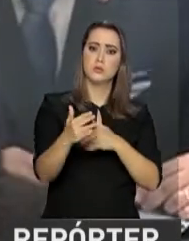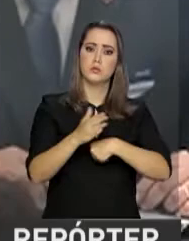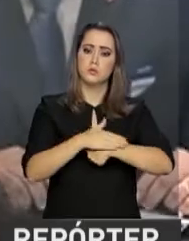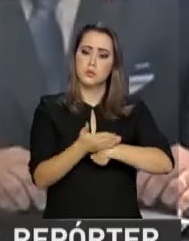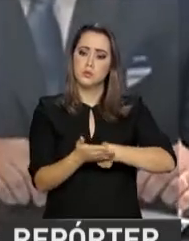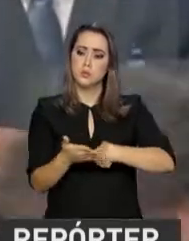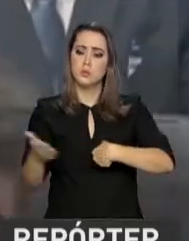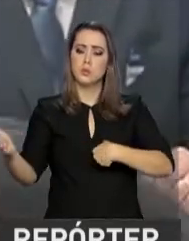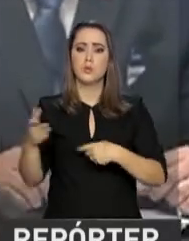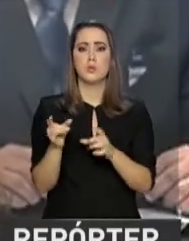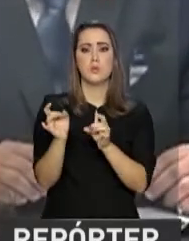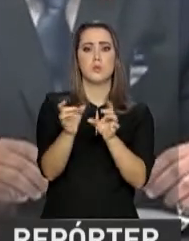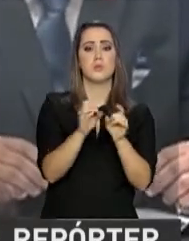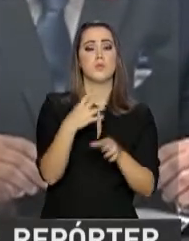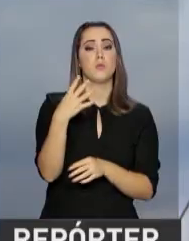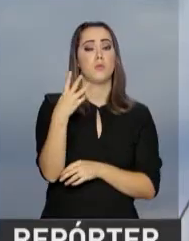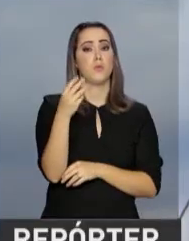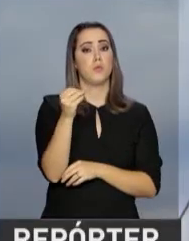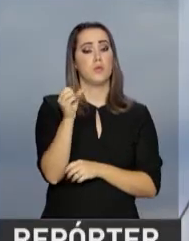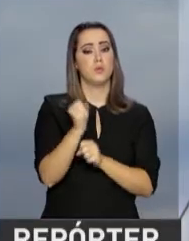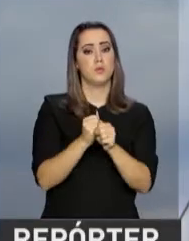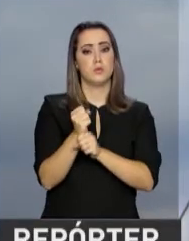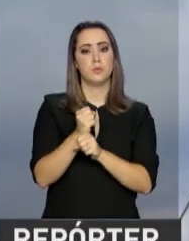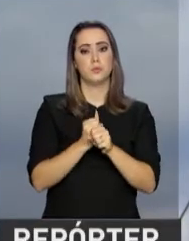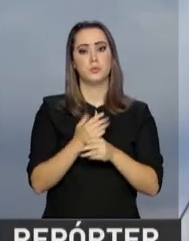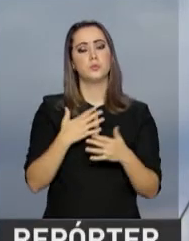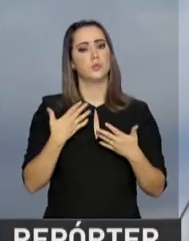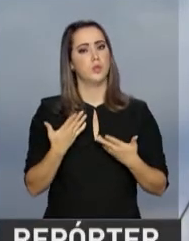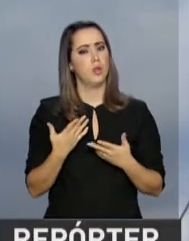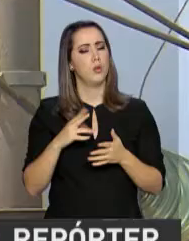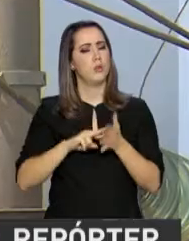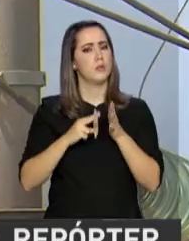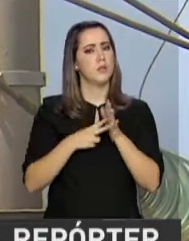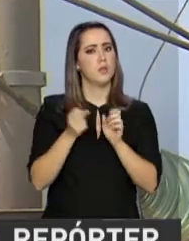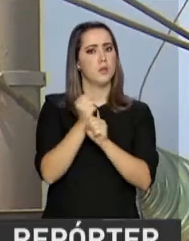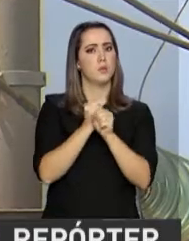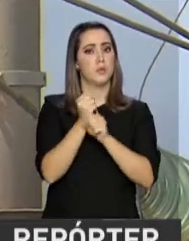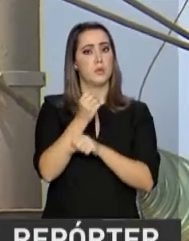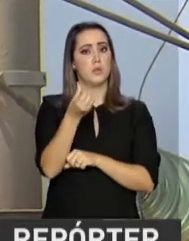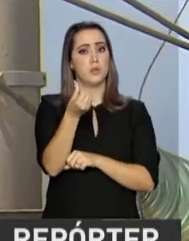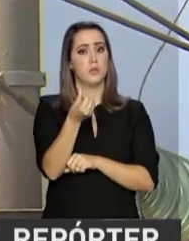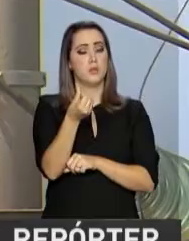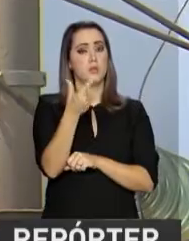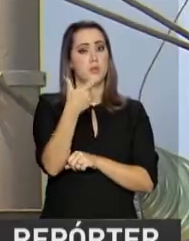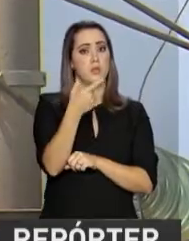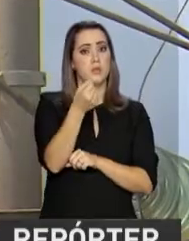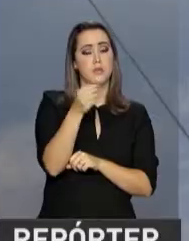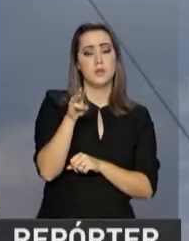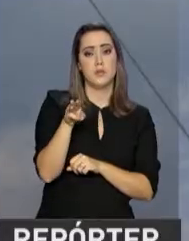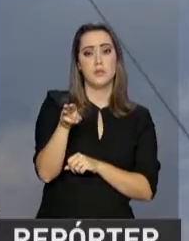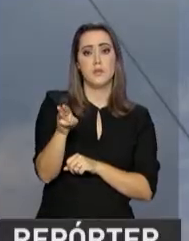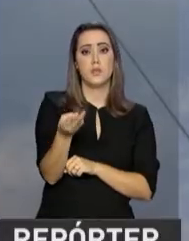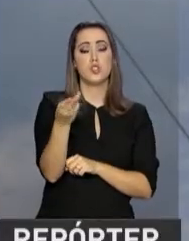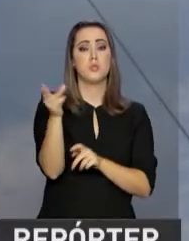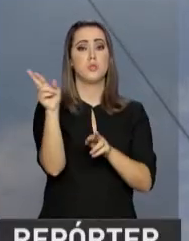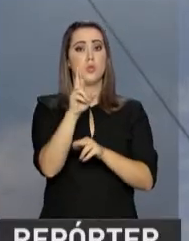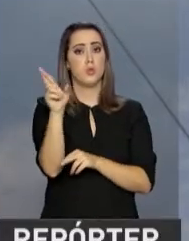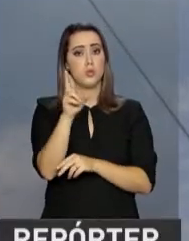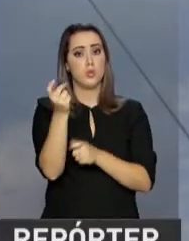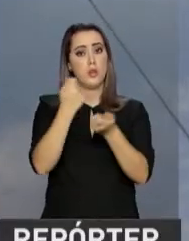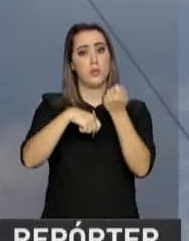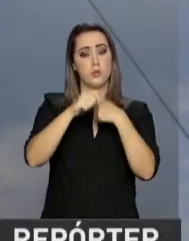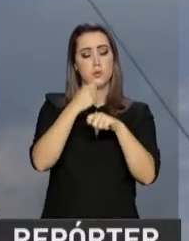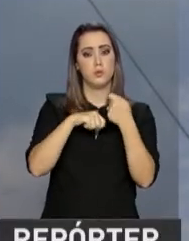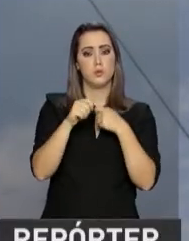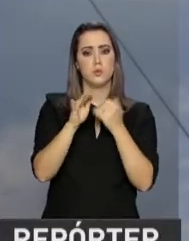da concessão, que é de 30 anos. Por ano, o consumidor deverá economizar 620 milhões de reais. As linhas devem começar